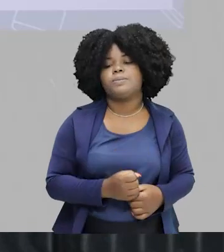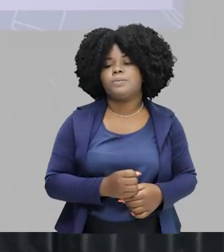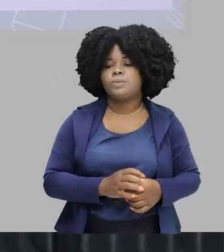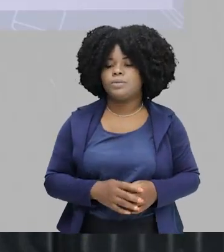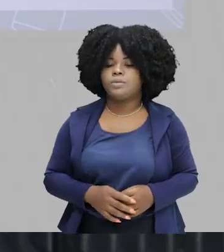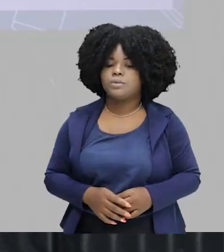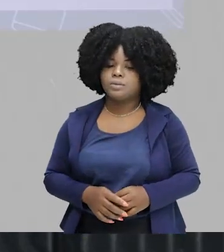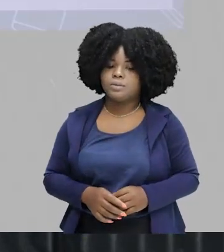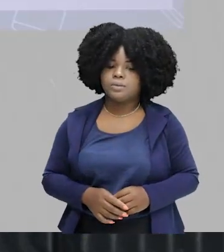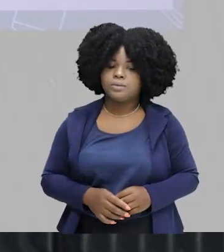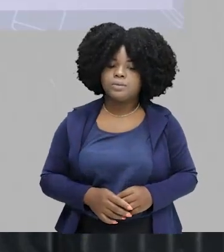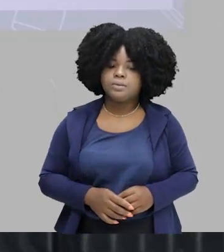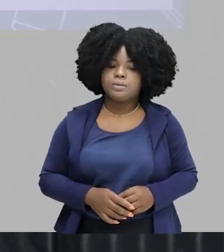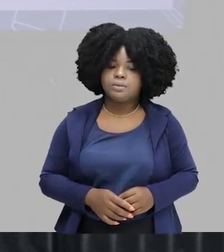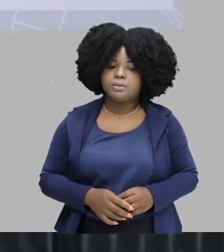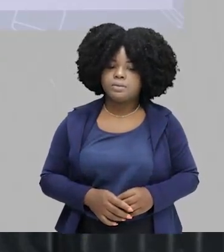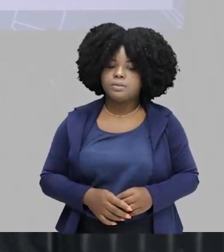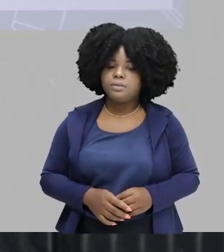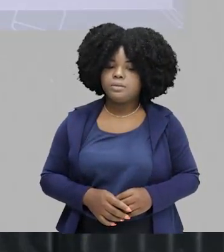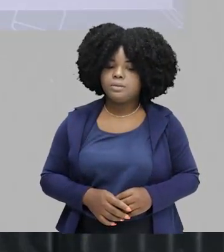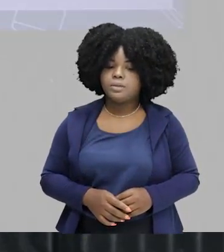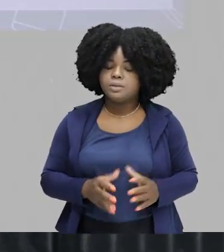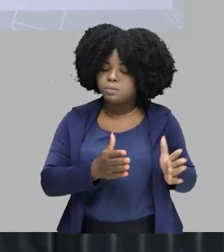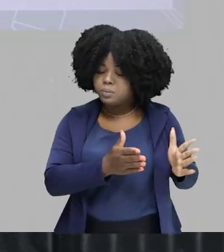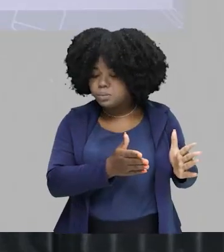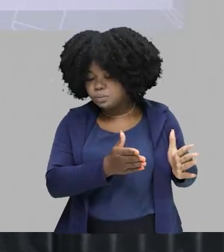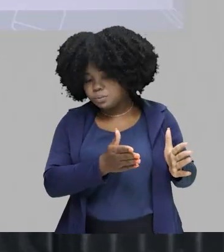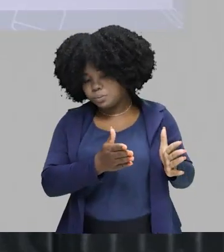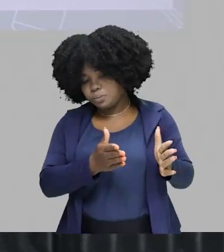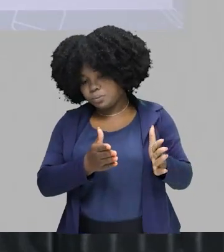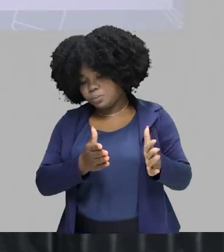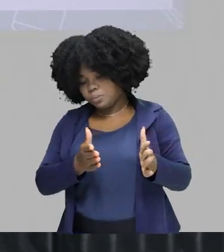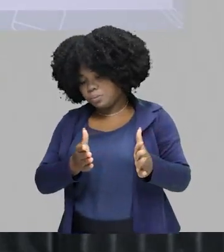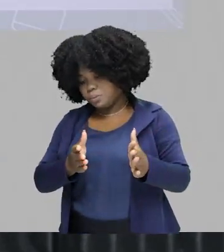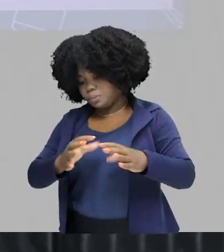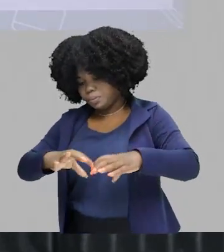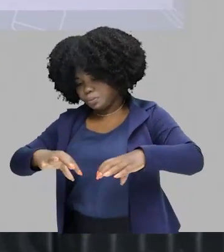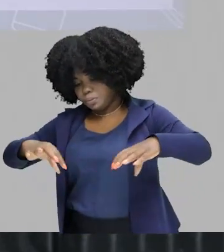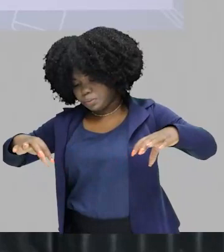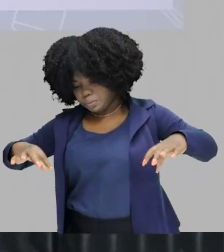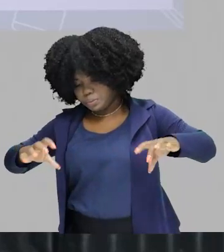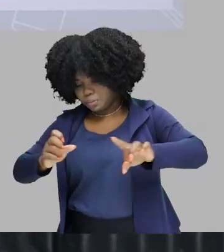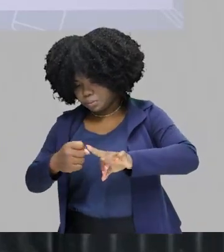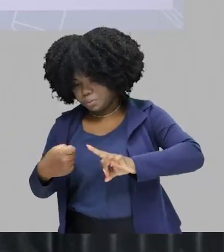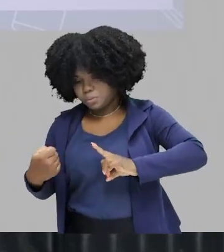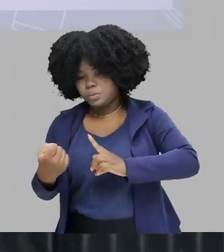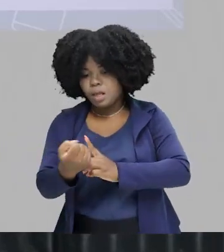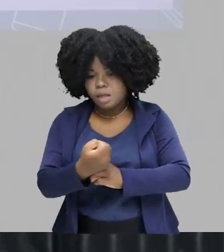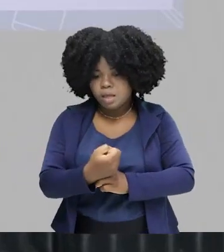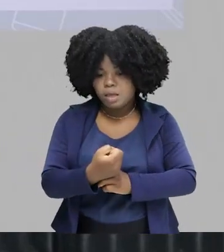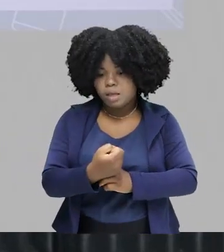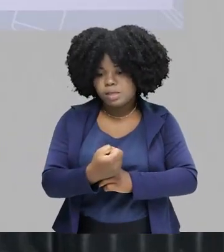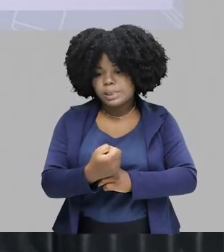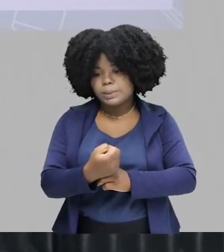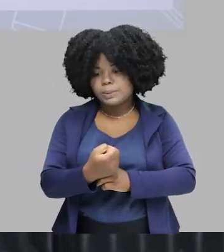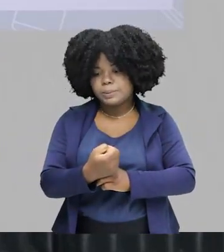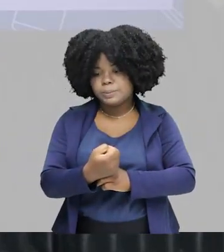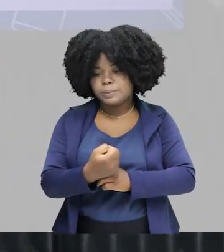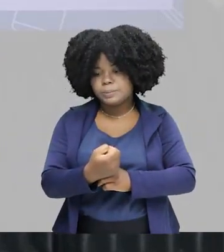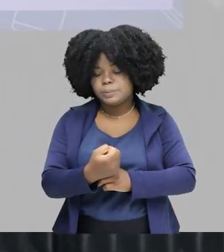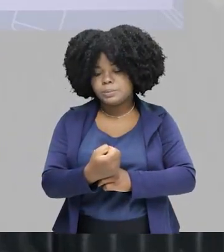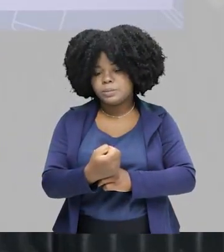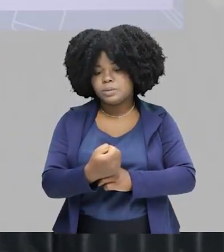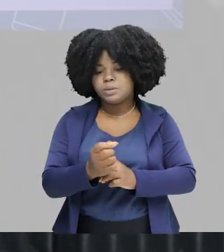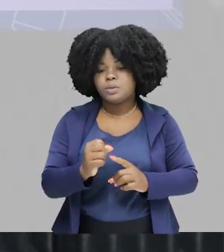aspas. Segundo eles, esse processo de divisão da sociedade em camadas ou